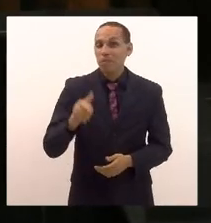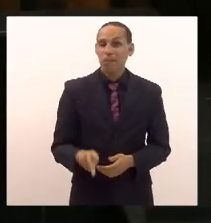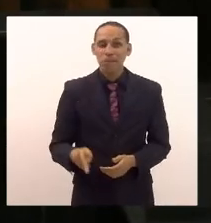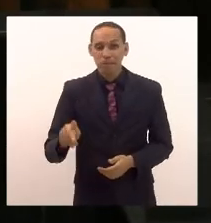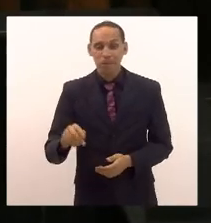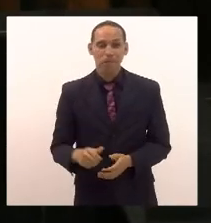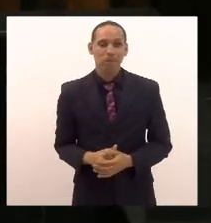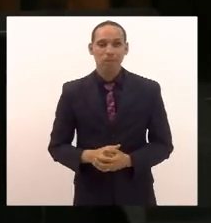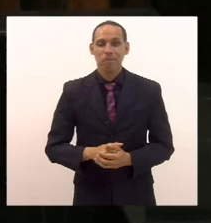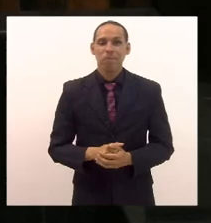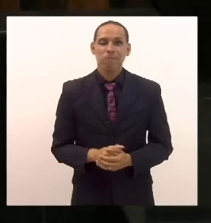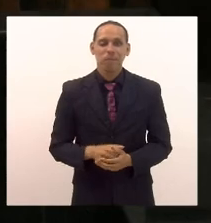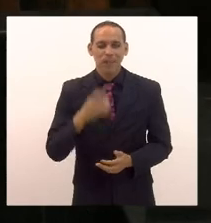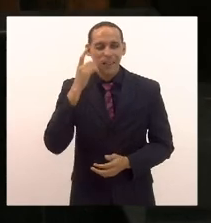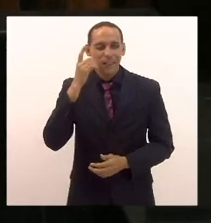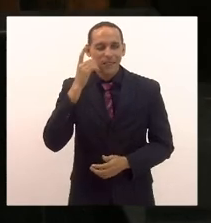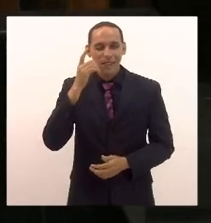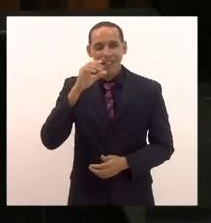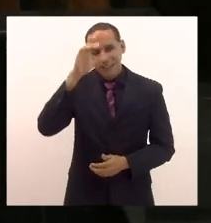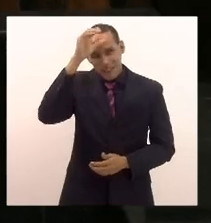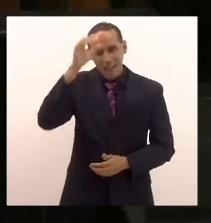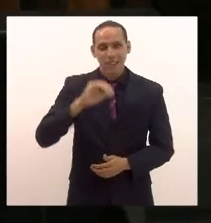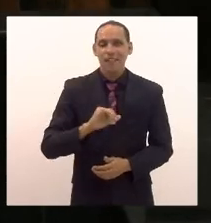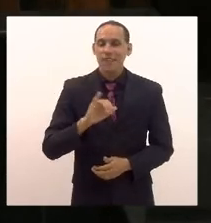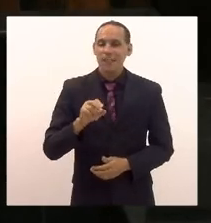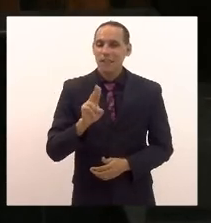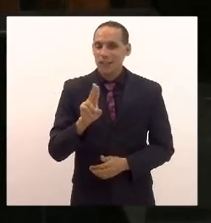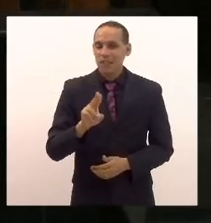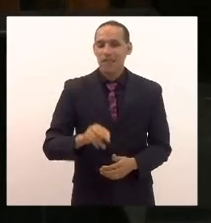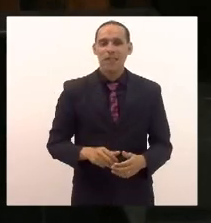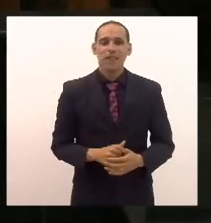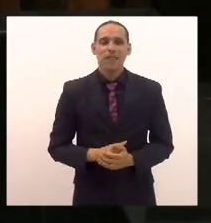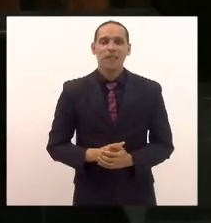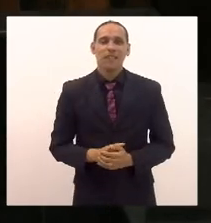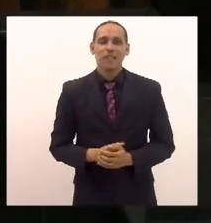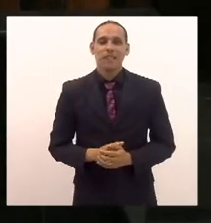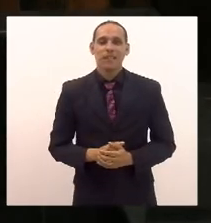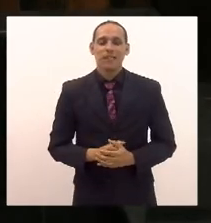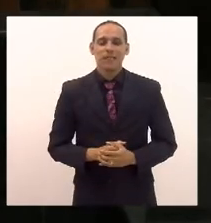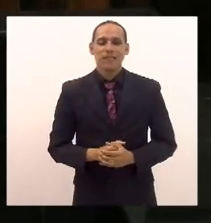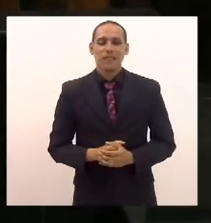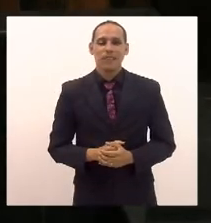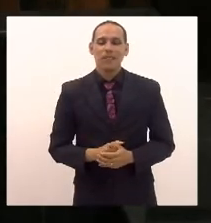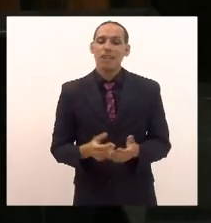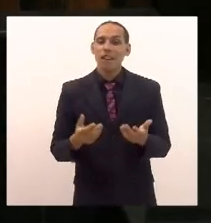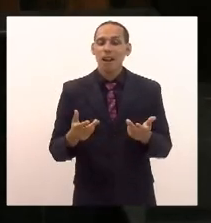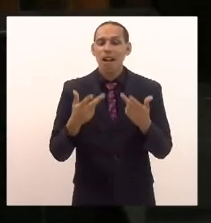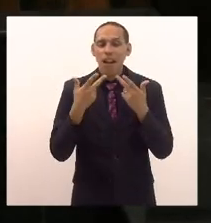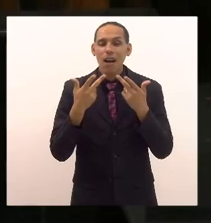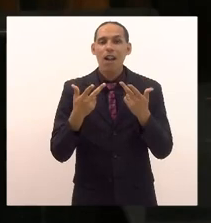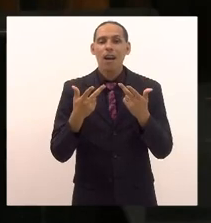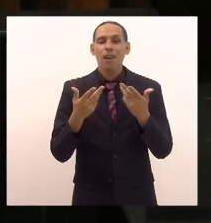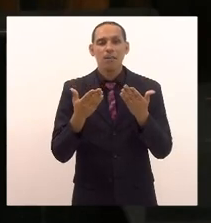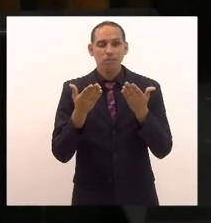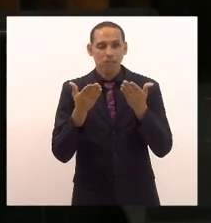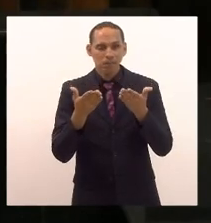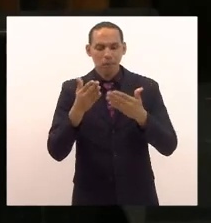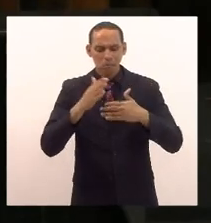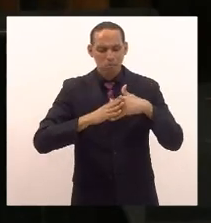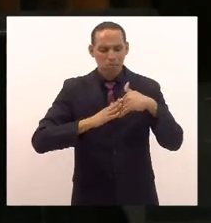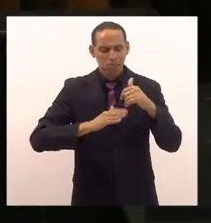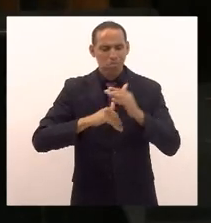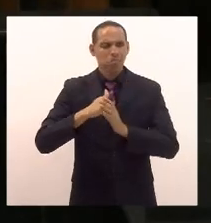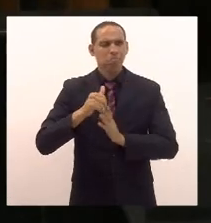Presidente deputada tia Ju eu queria dizer da habilidade de vossa